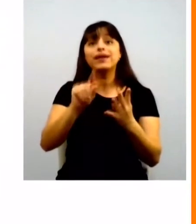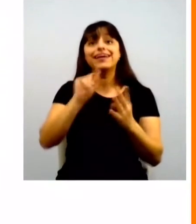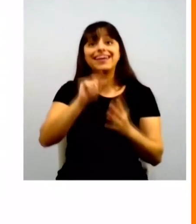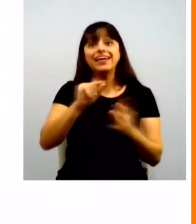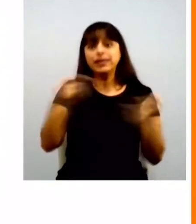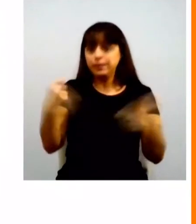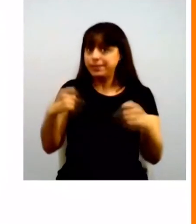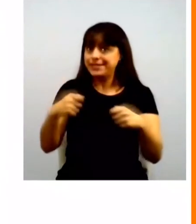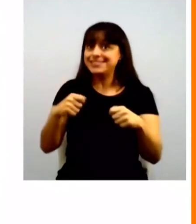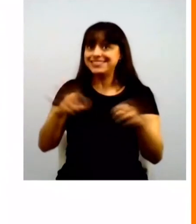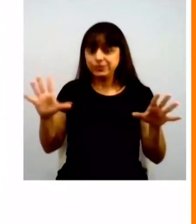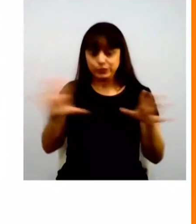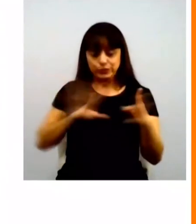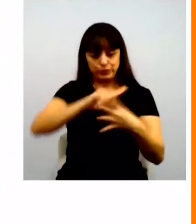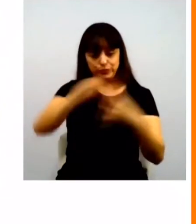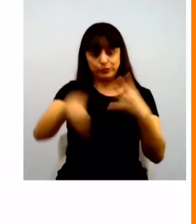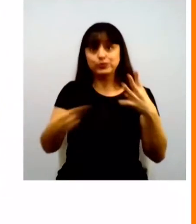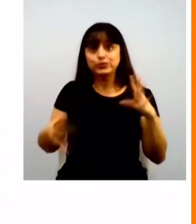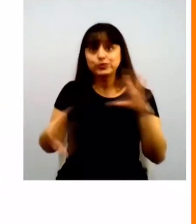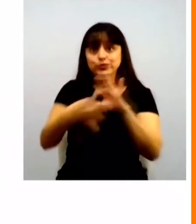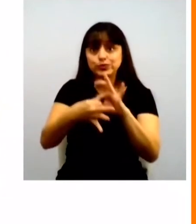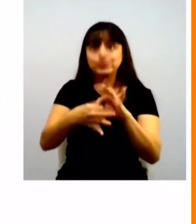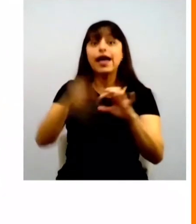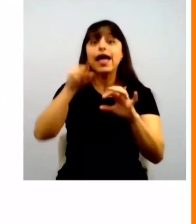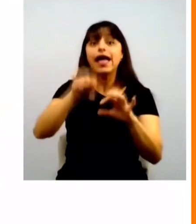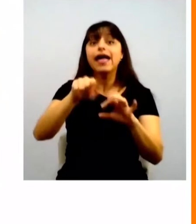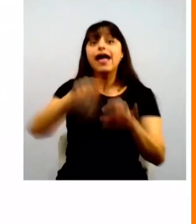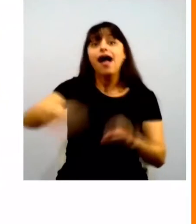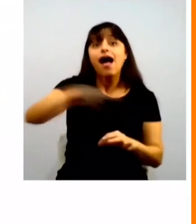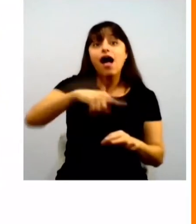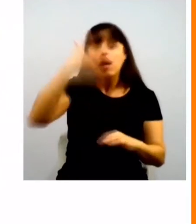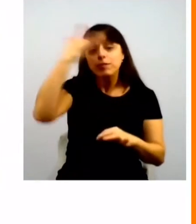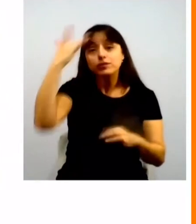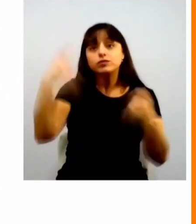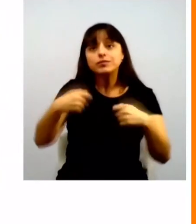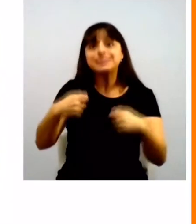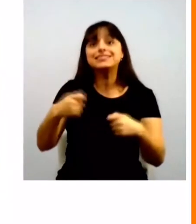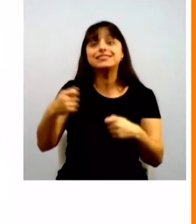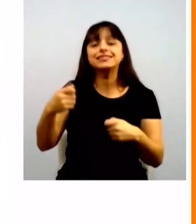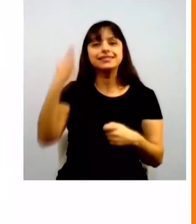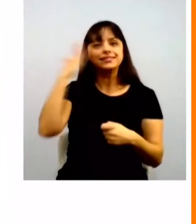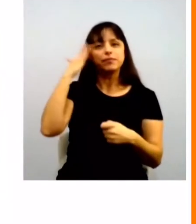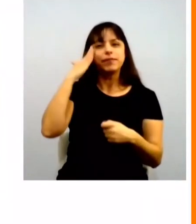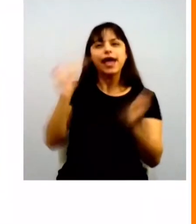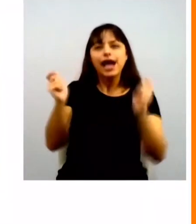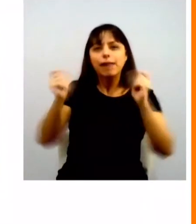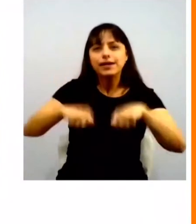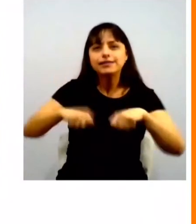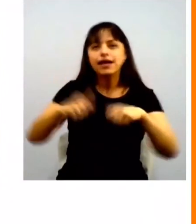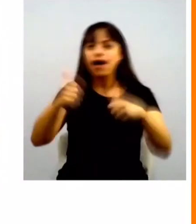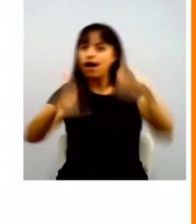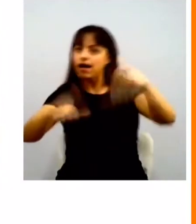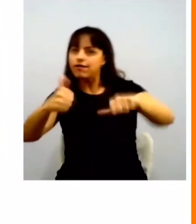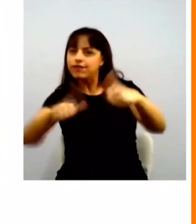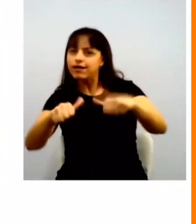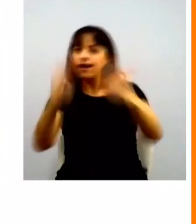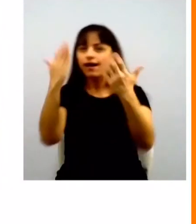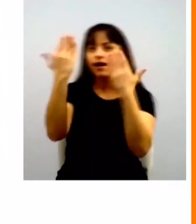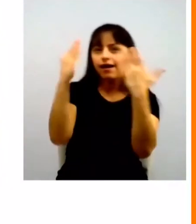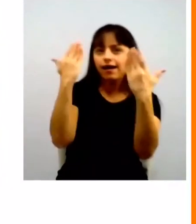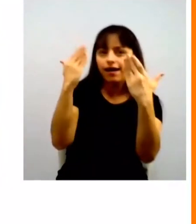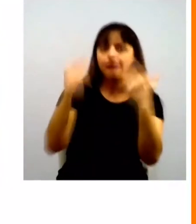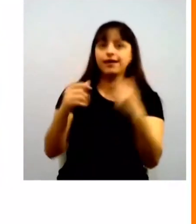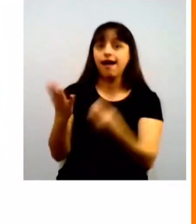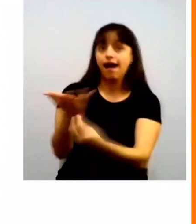contemporaneidade. E aqui tem um papel importante o arte, tem importante a investigação, tem importante